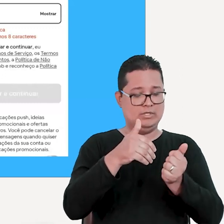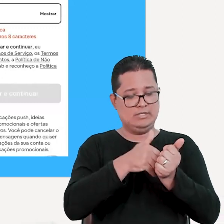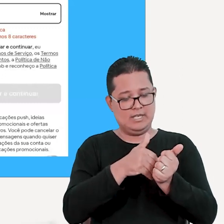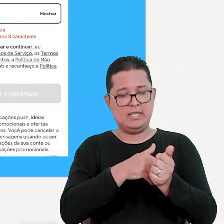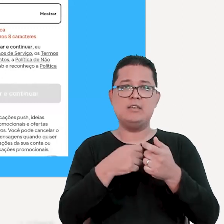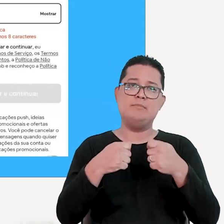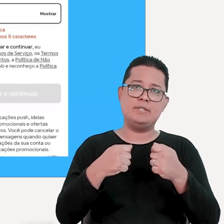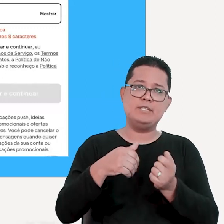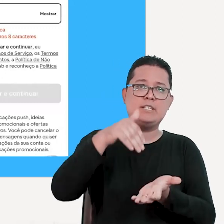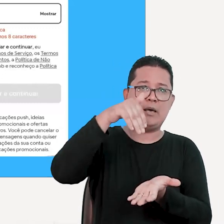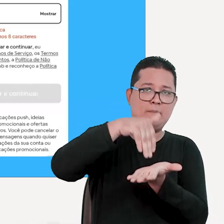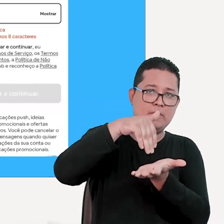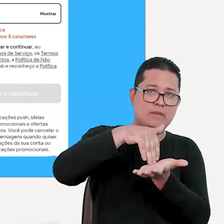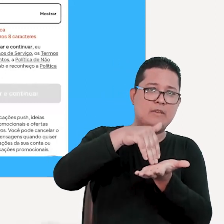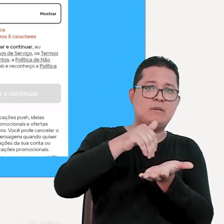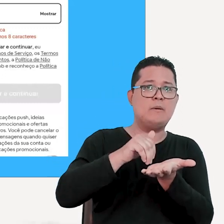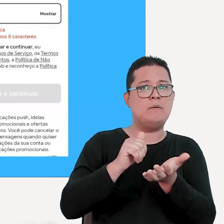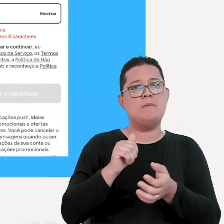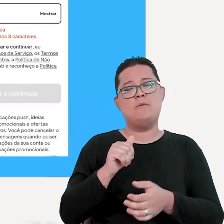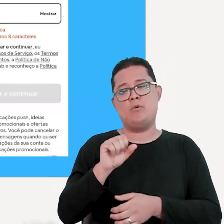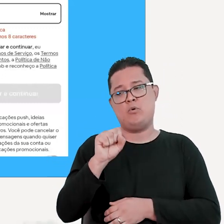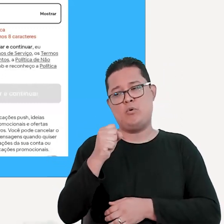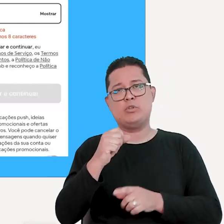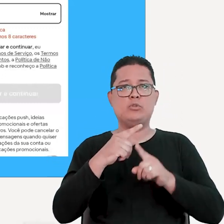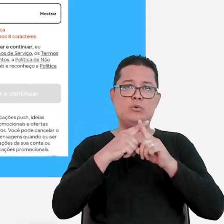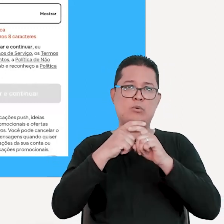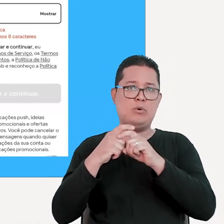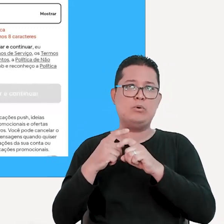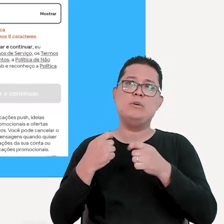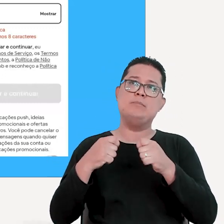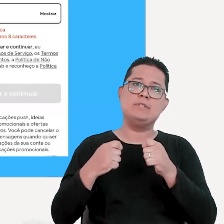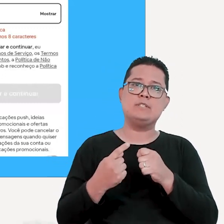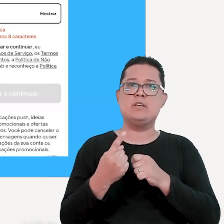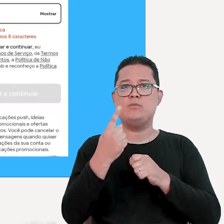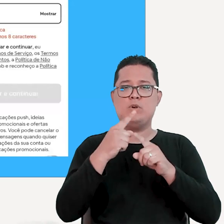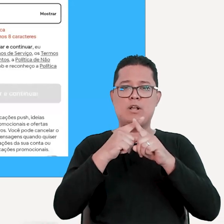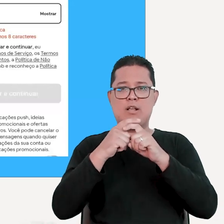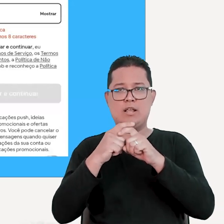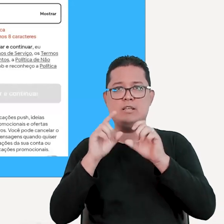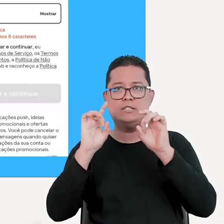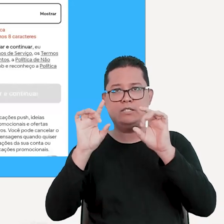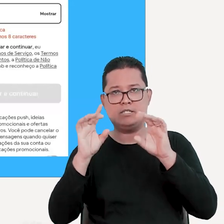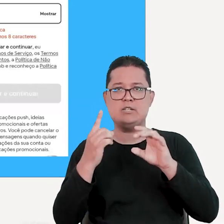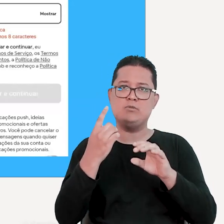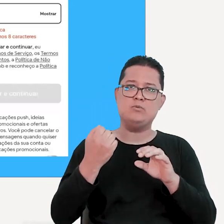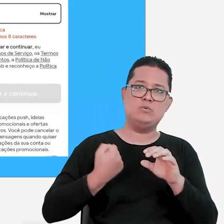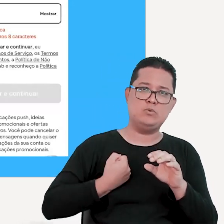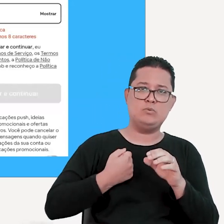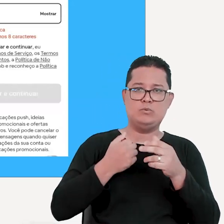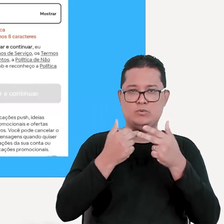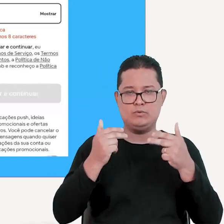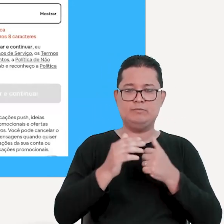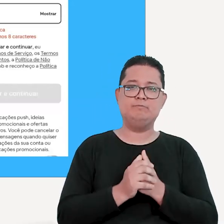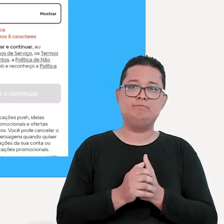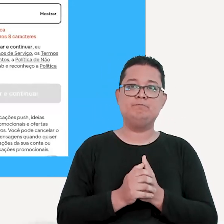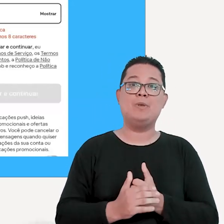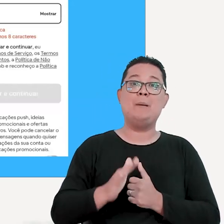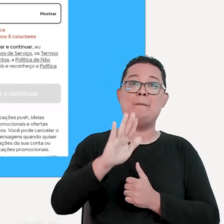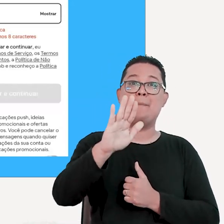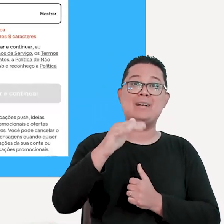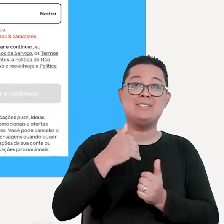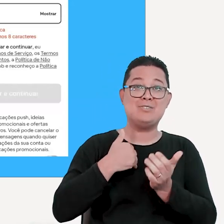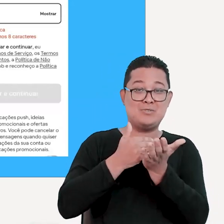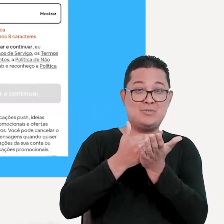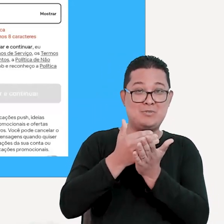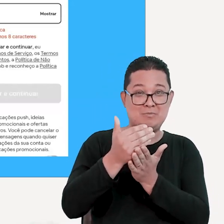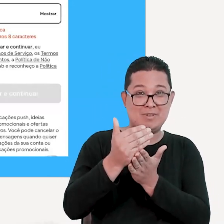caracteres, deve ter um caractere especial, um número, não está escrito nada disso. Quando eu começo a